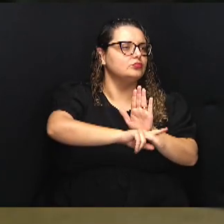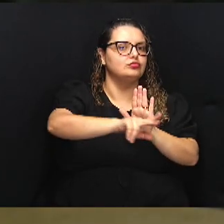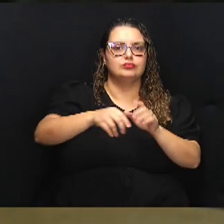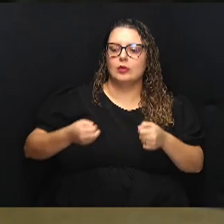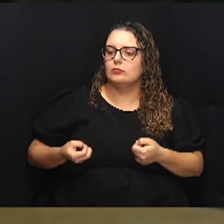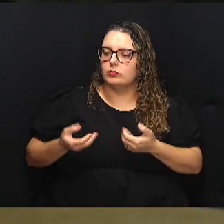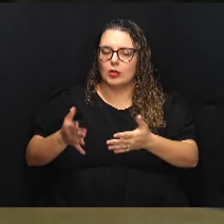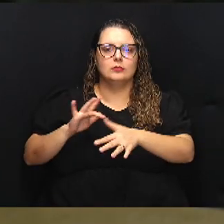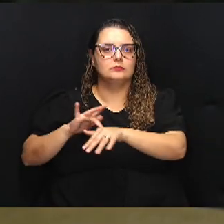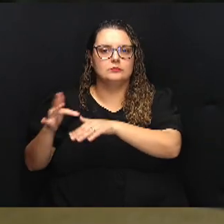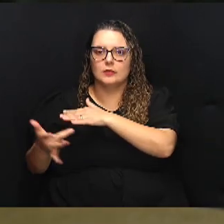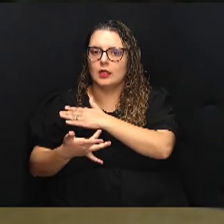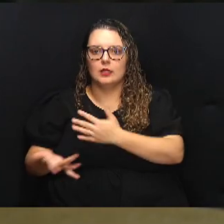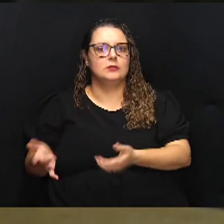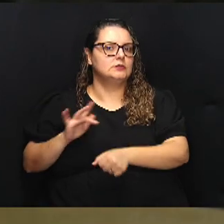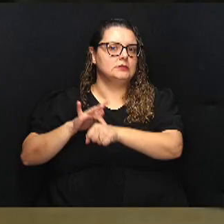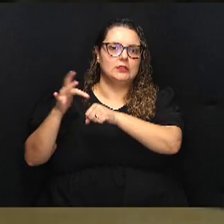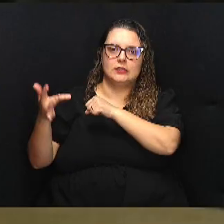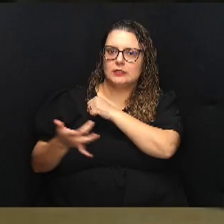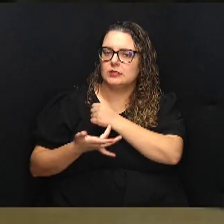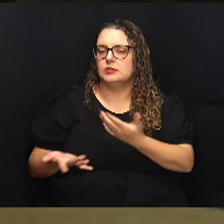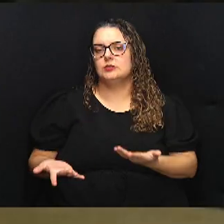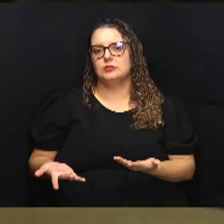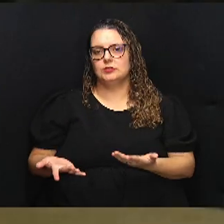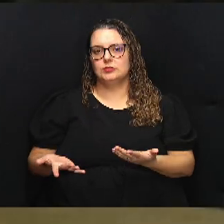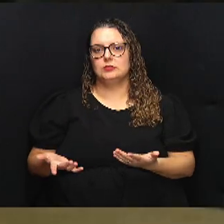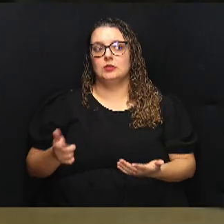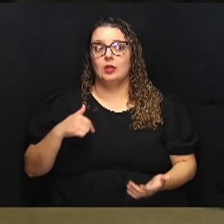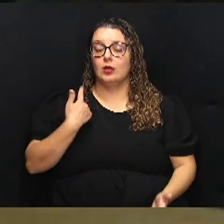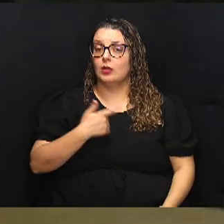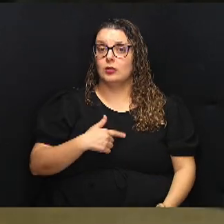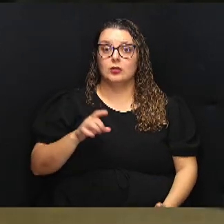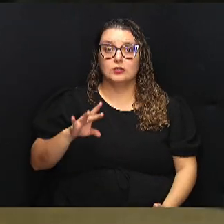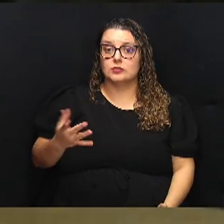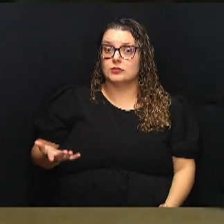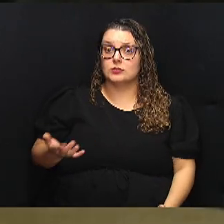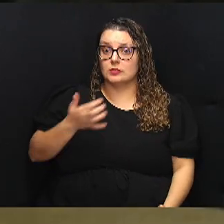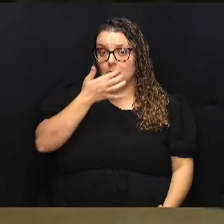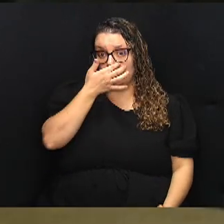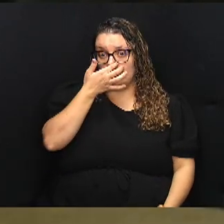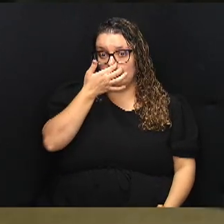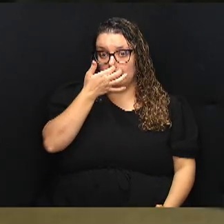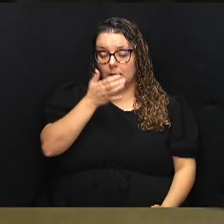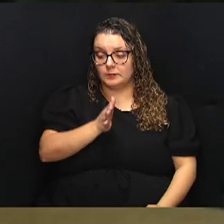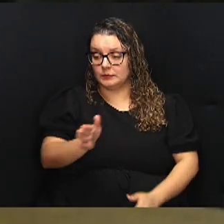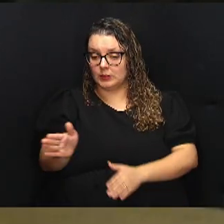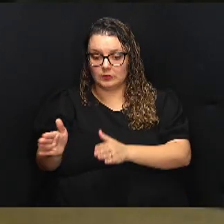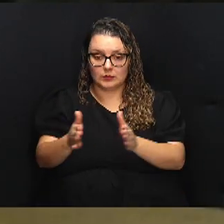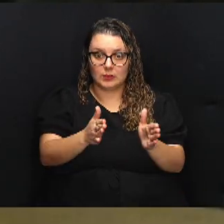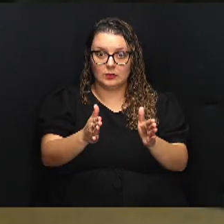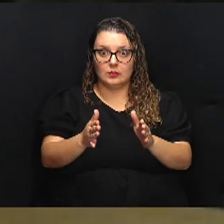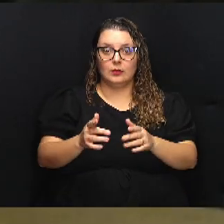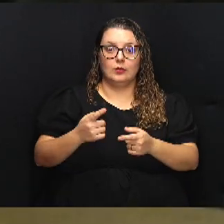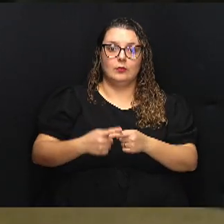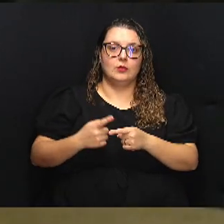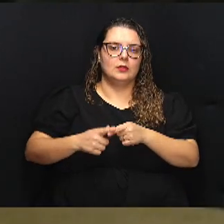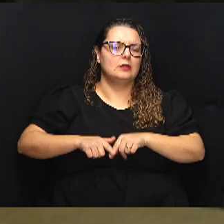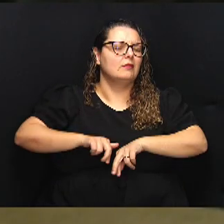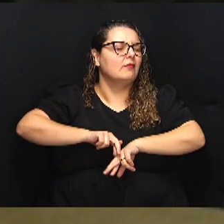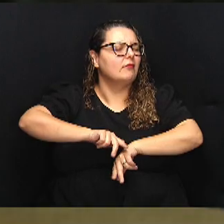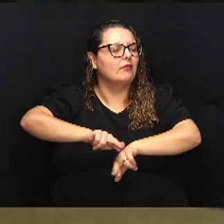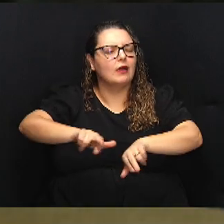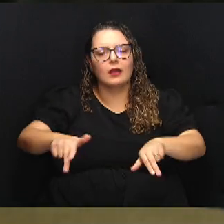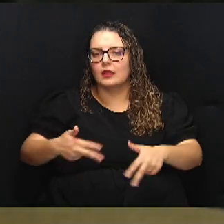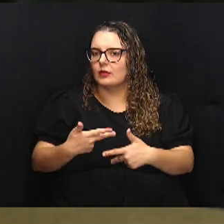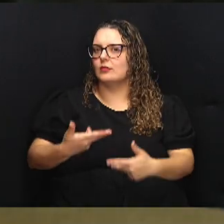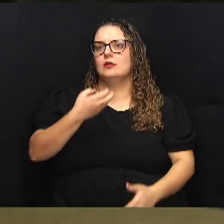nessa rede, né, lançados nessa rede. A gente só tem que direcionar e tem muita coisa boa,